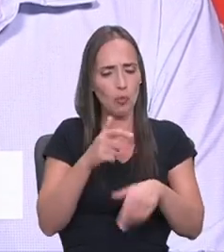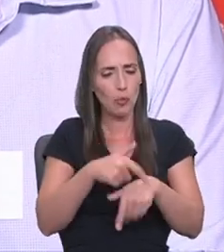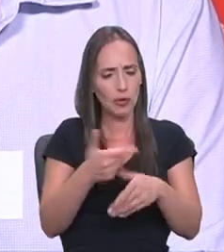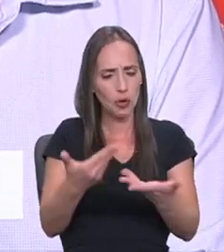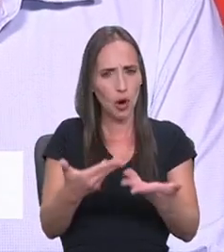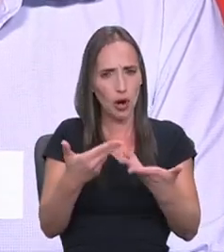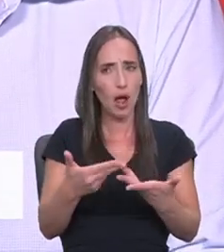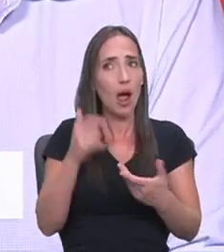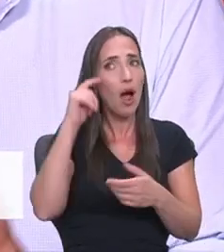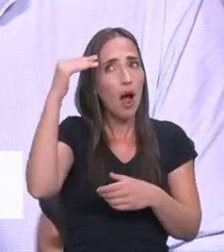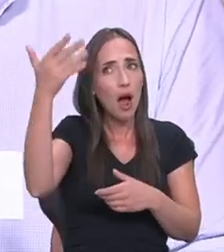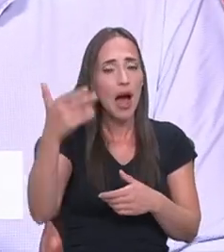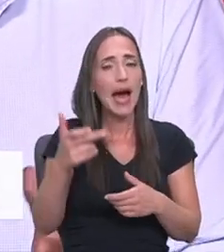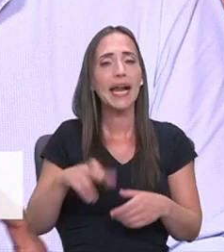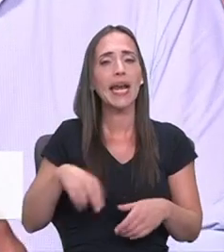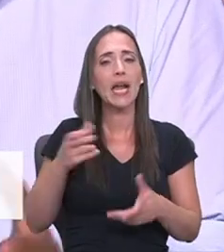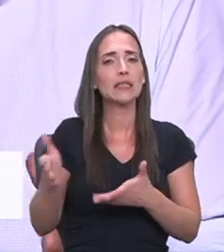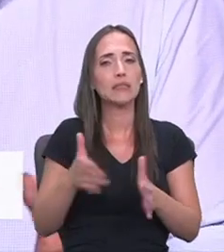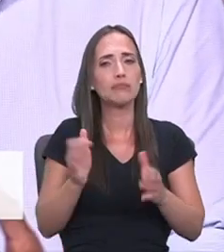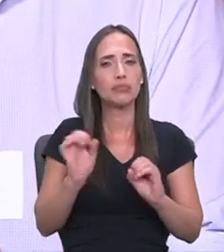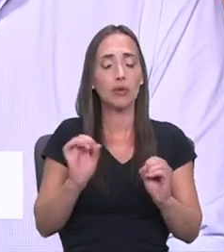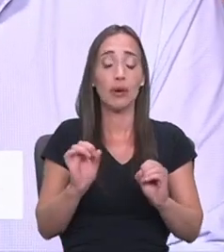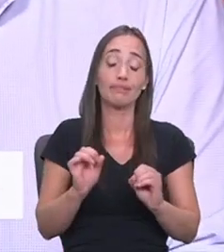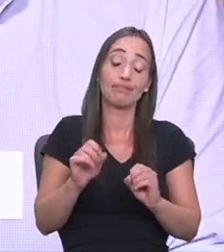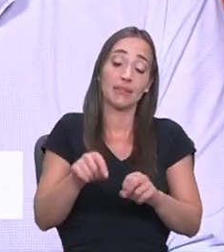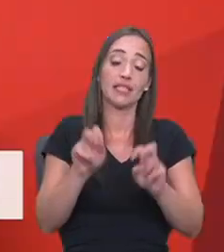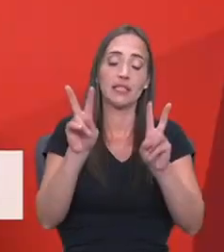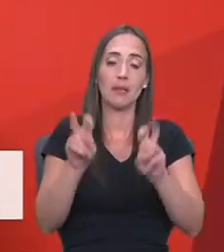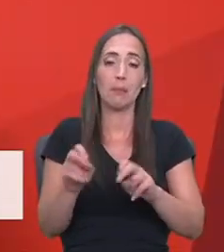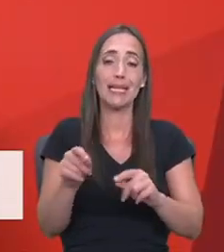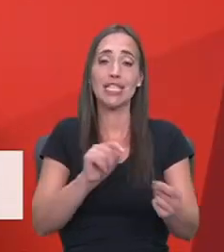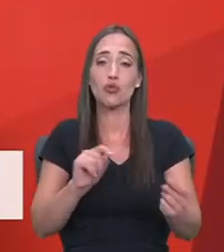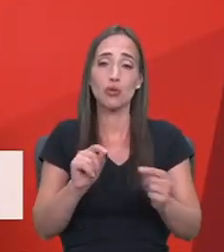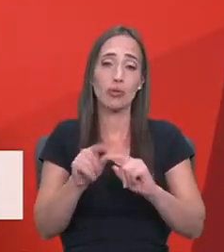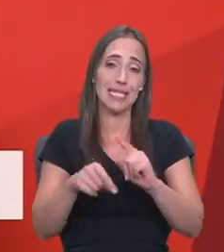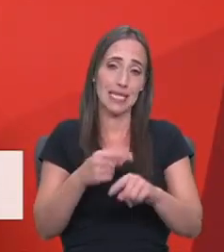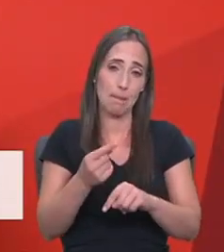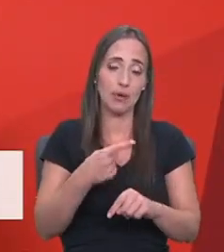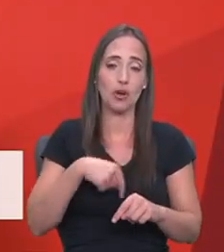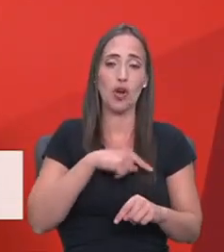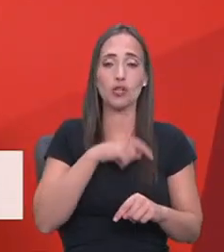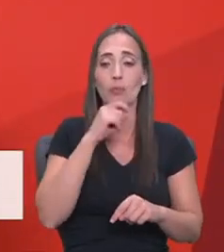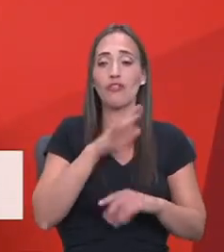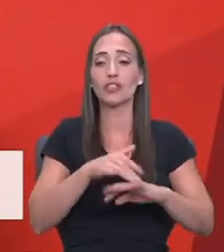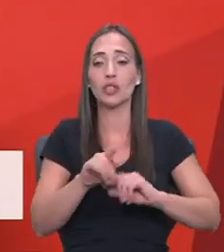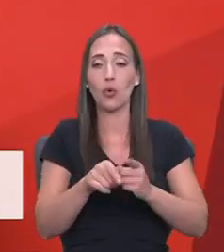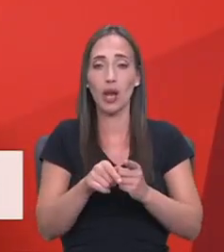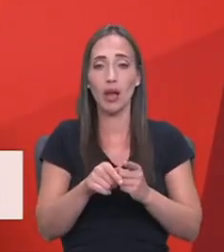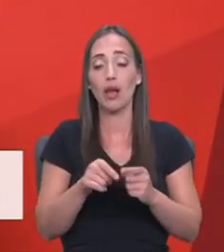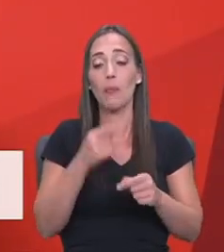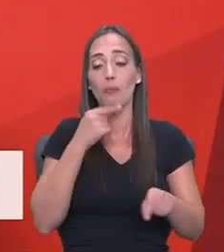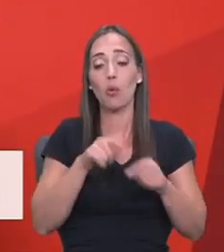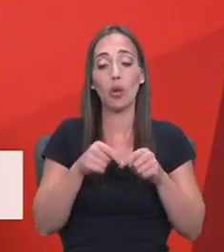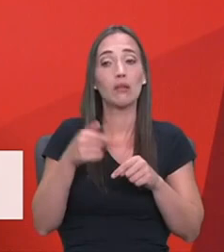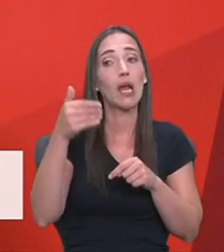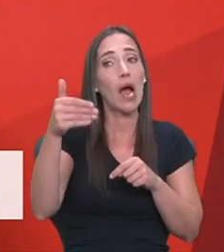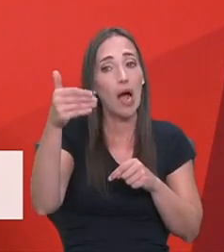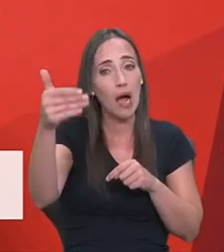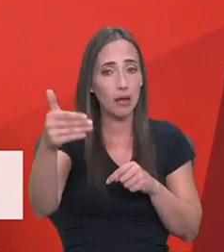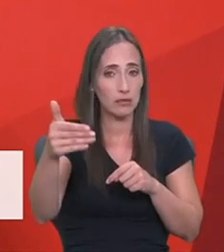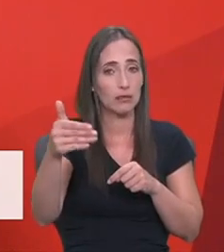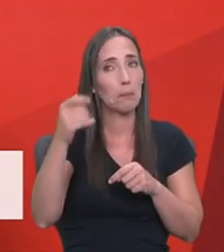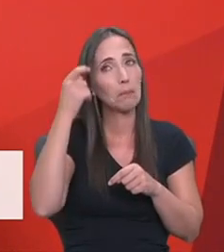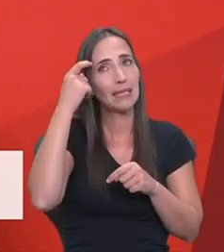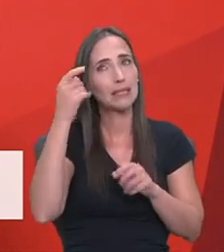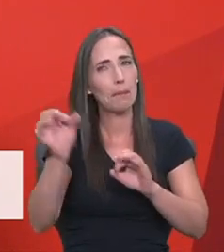criação de riqueza bem nestas questões há sempre aqui uma discussão sobre eh O que é que podemos fazer em termos de políticas a longo prazo para conseguir de